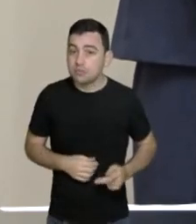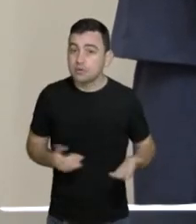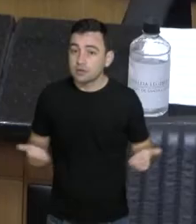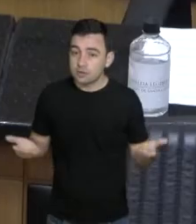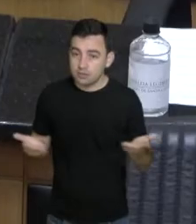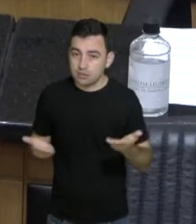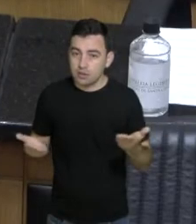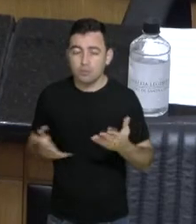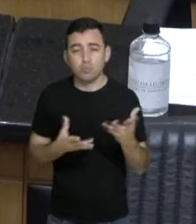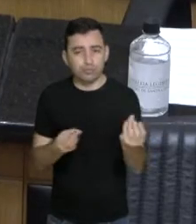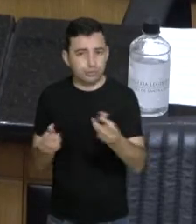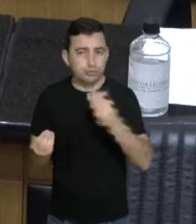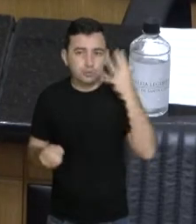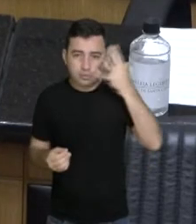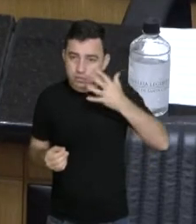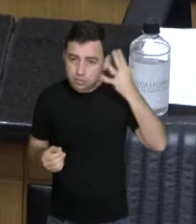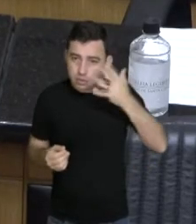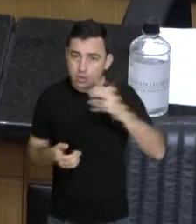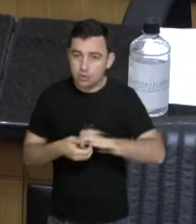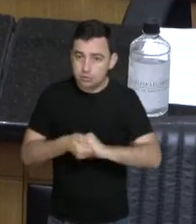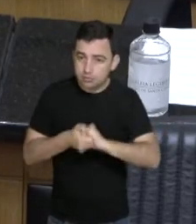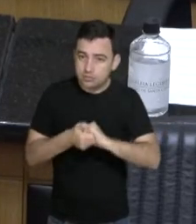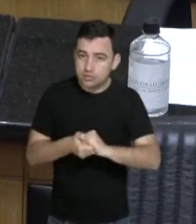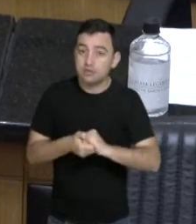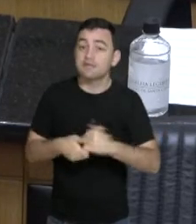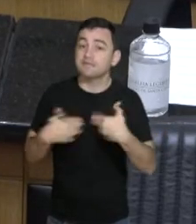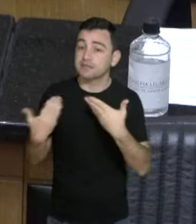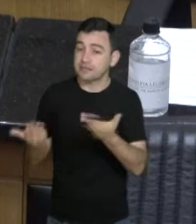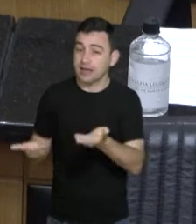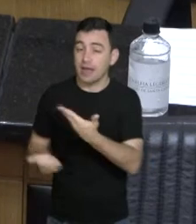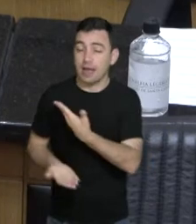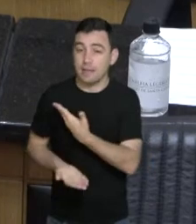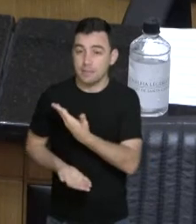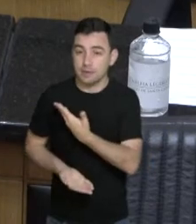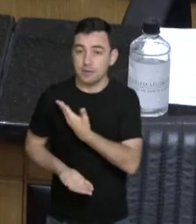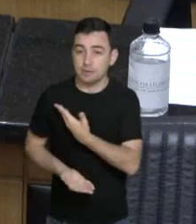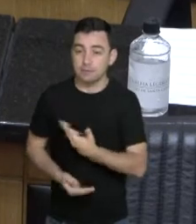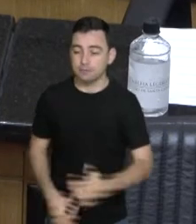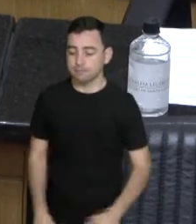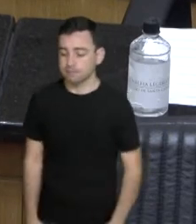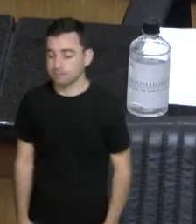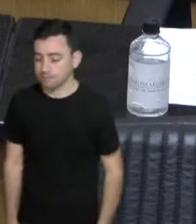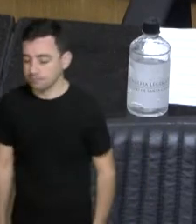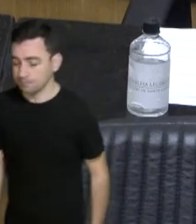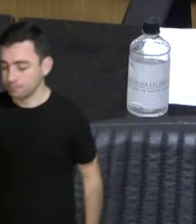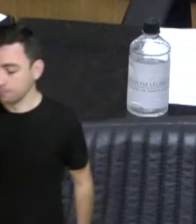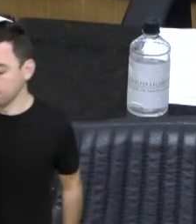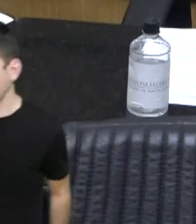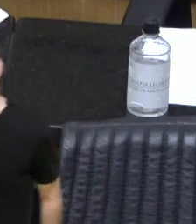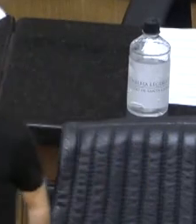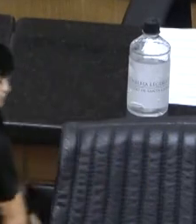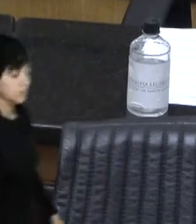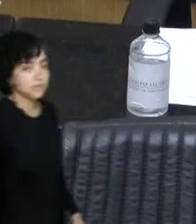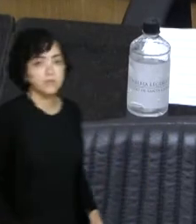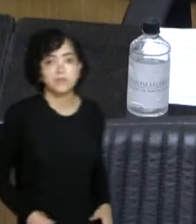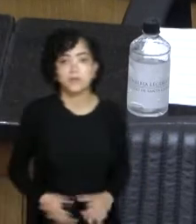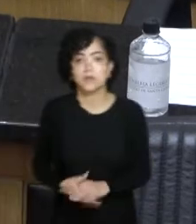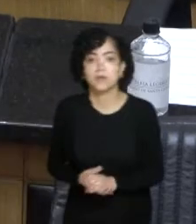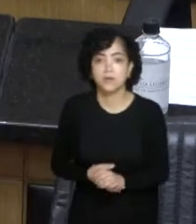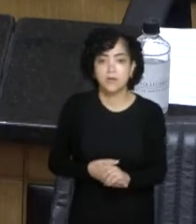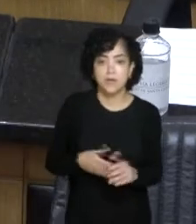muitos oradores, mas para cumprimentar o nosso amigo Pepe Colasso, agora deputado